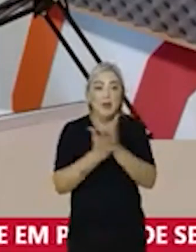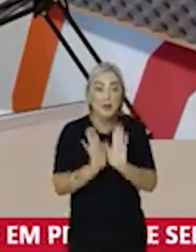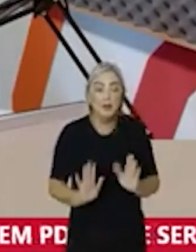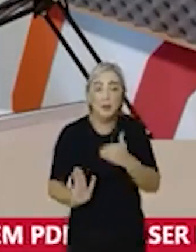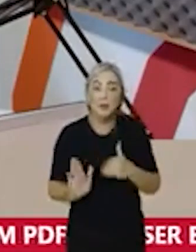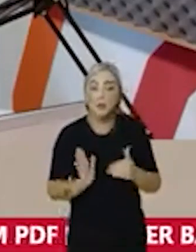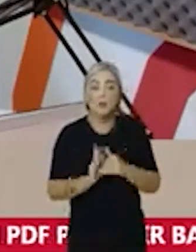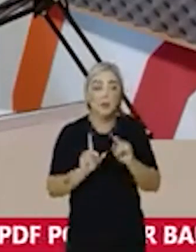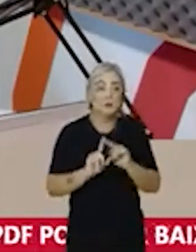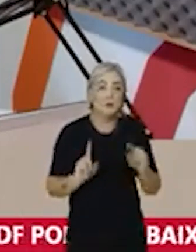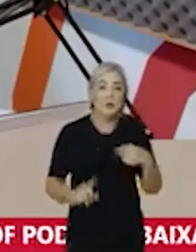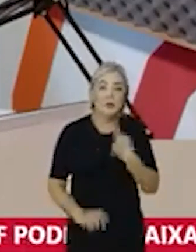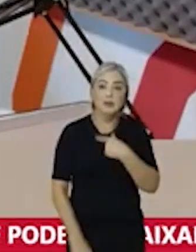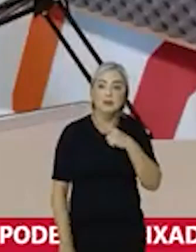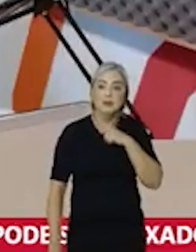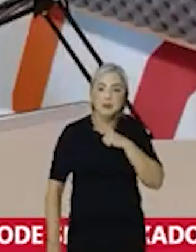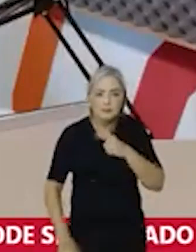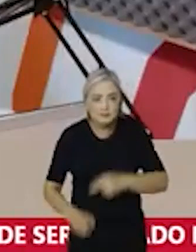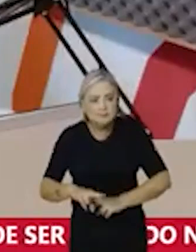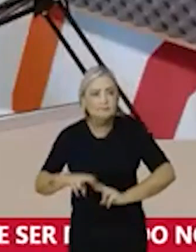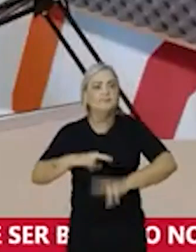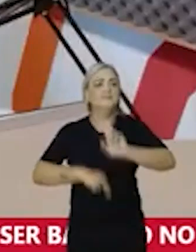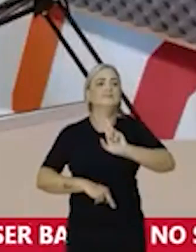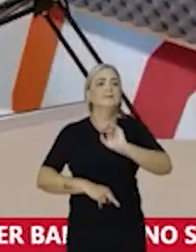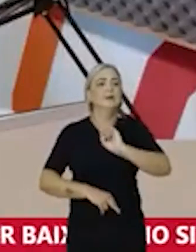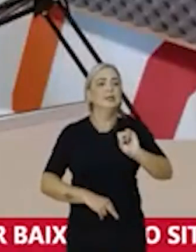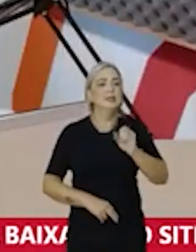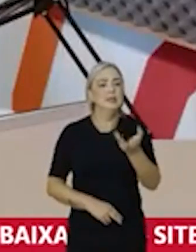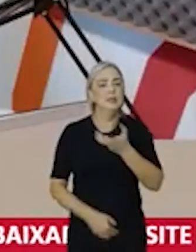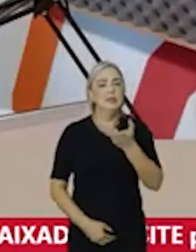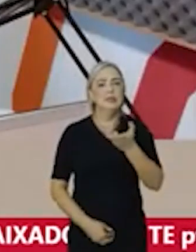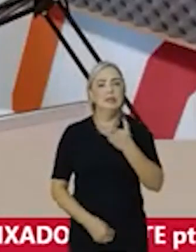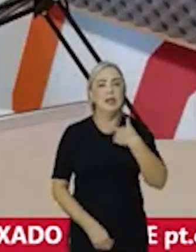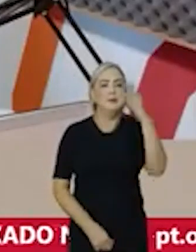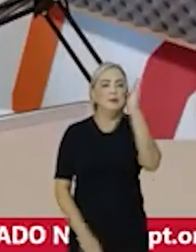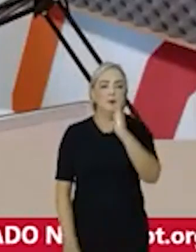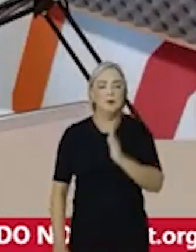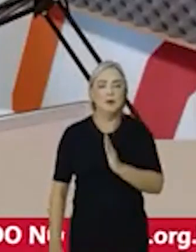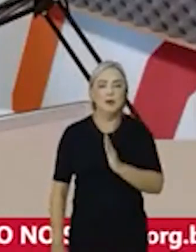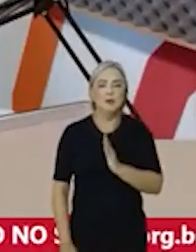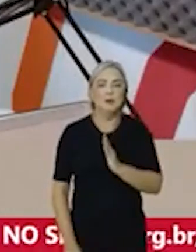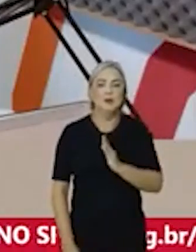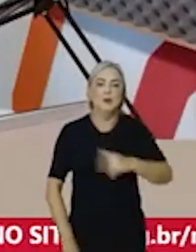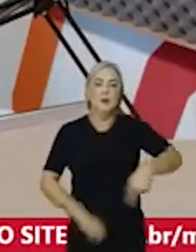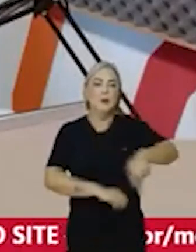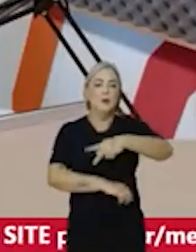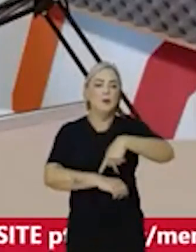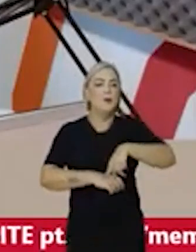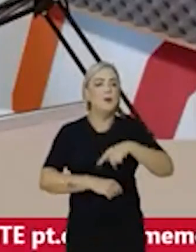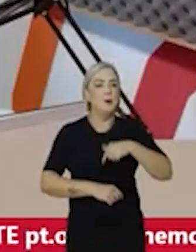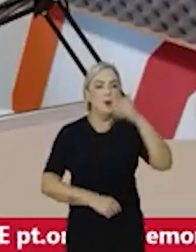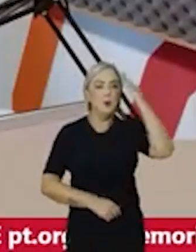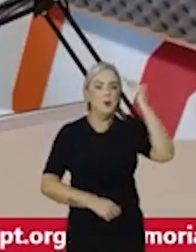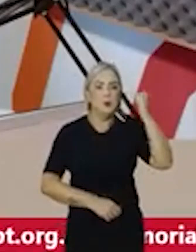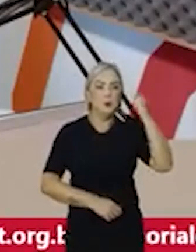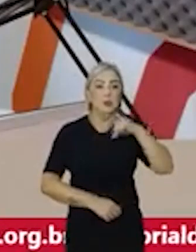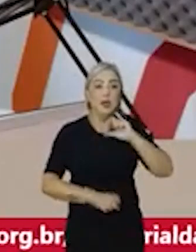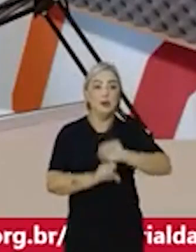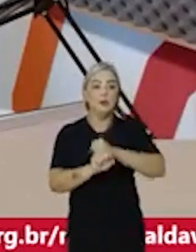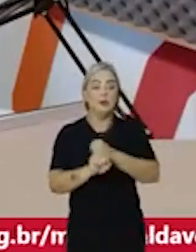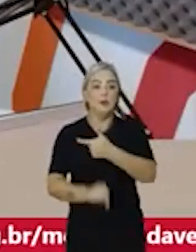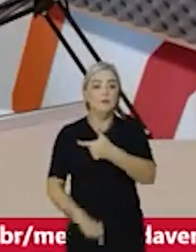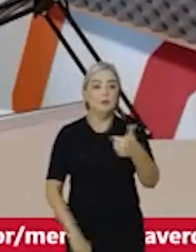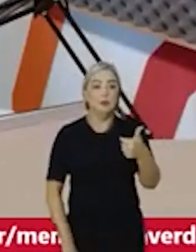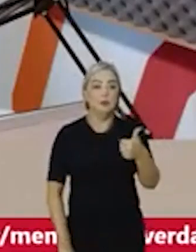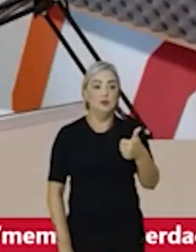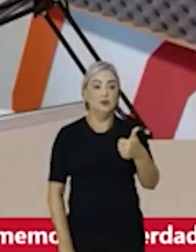tudo, mas nós temos que restabelecer se nós quisermos que o Brasil seja um país bem-sucedido no século